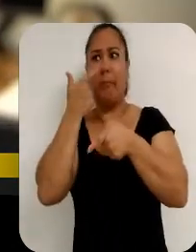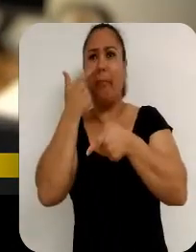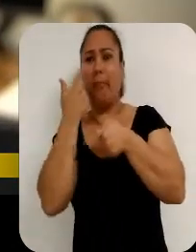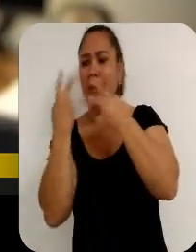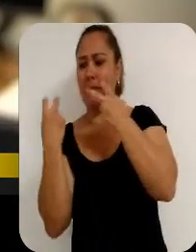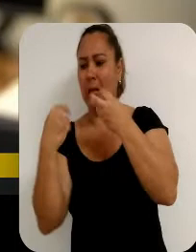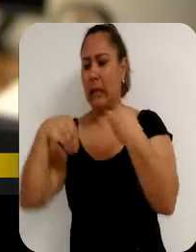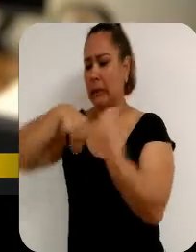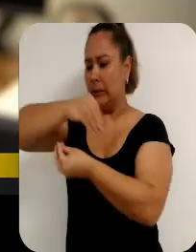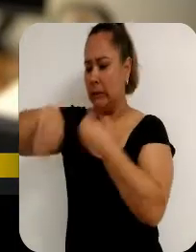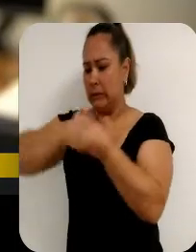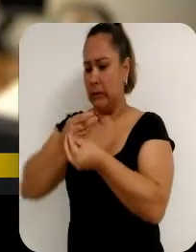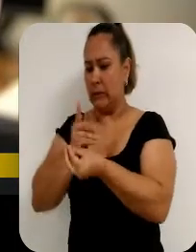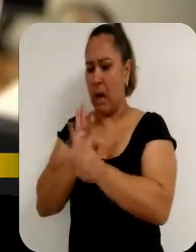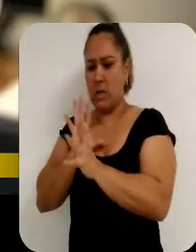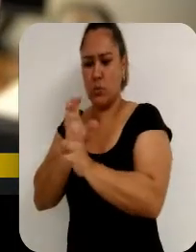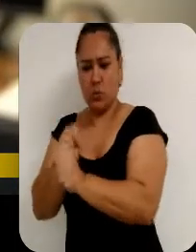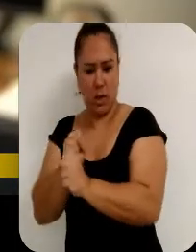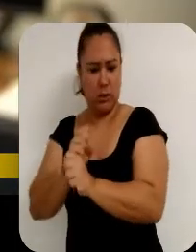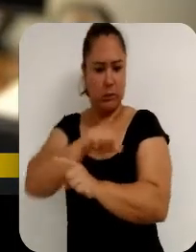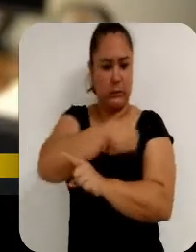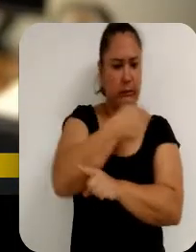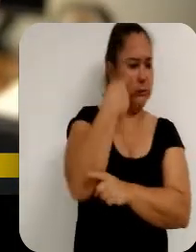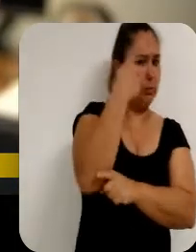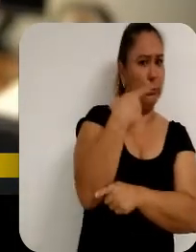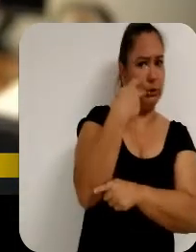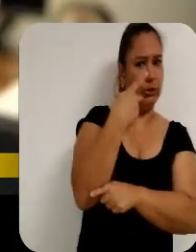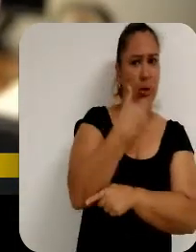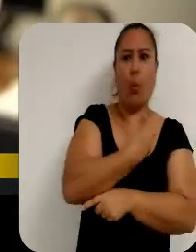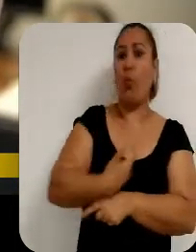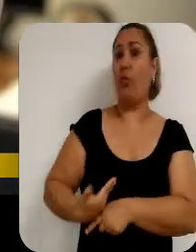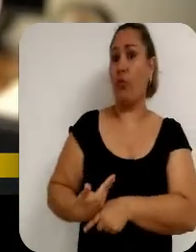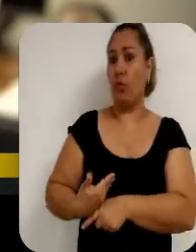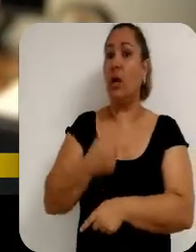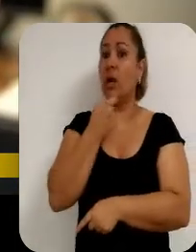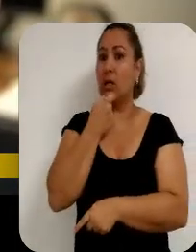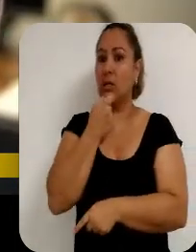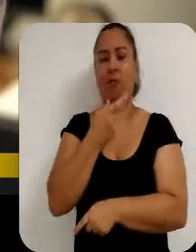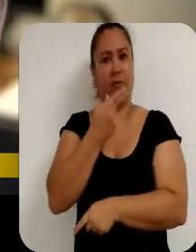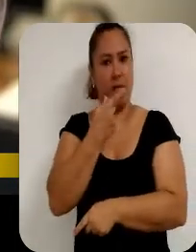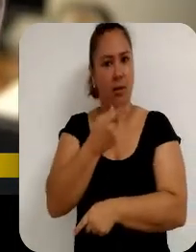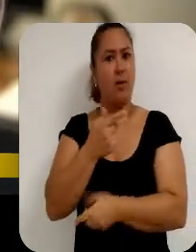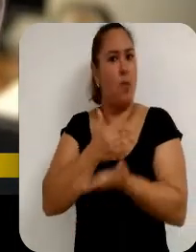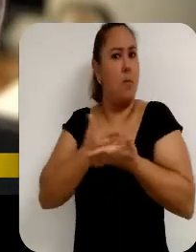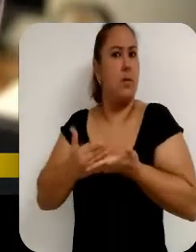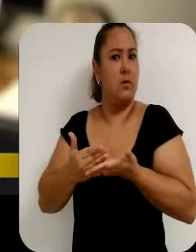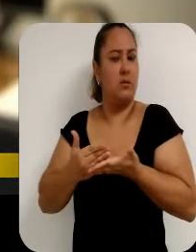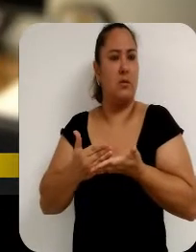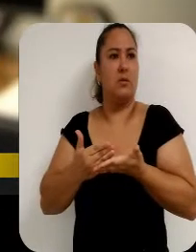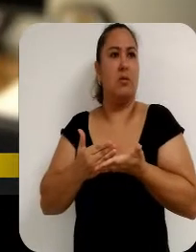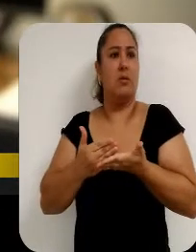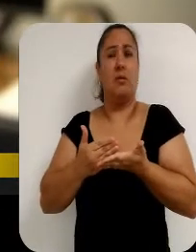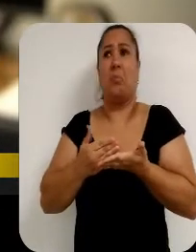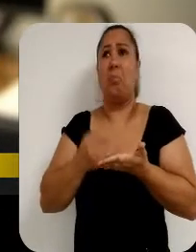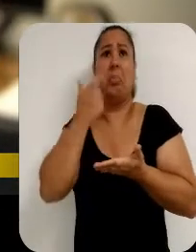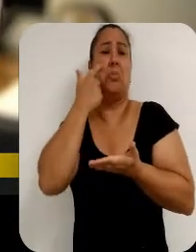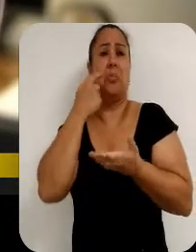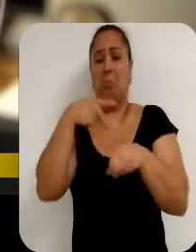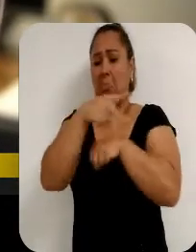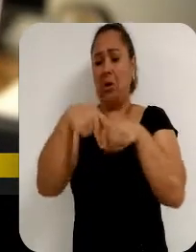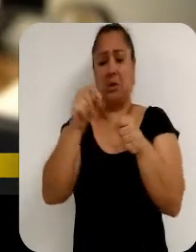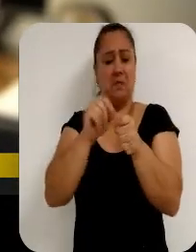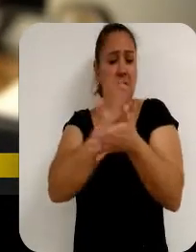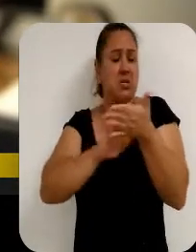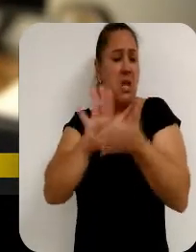governo inglês, como eu falei lá no começo, resolveu que o país não iria fazer nada contra o coronavírus, iria deixar a doença